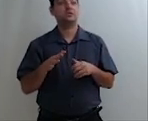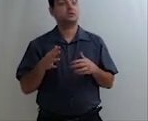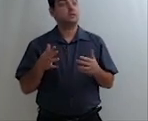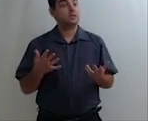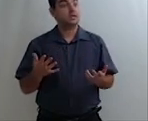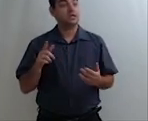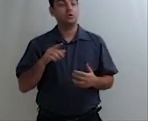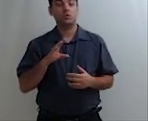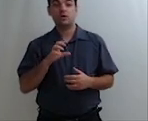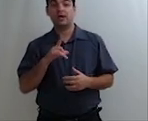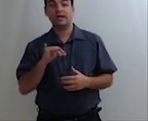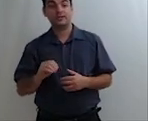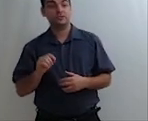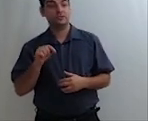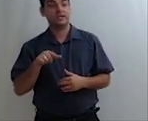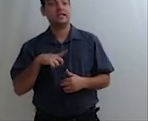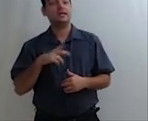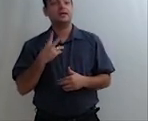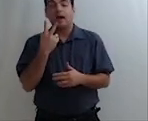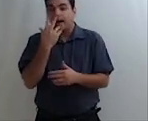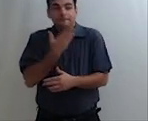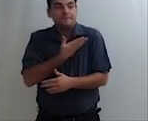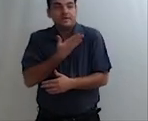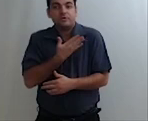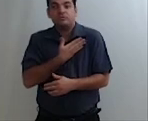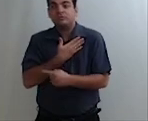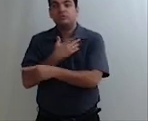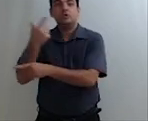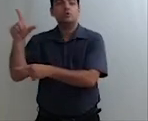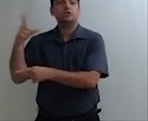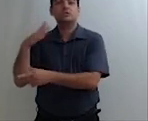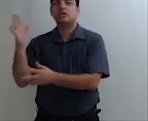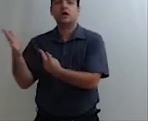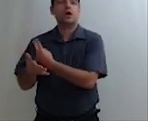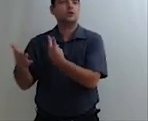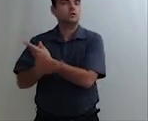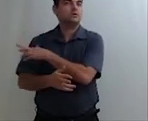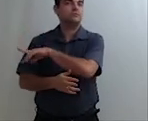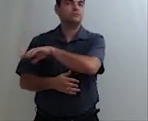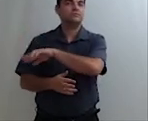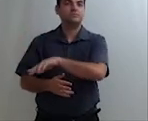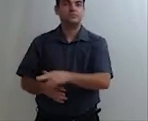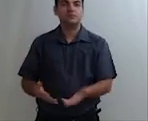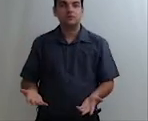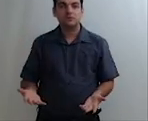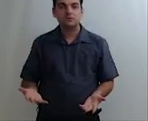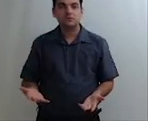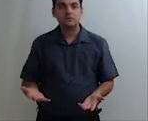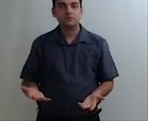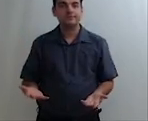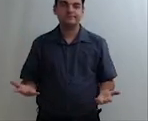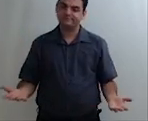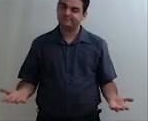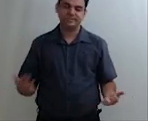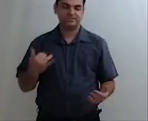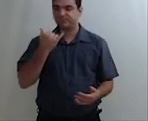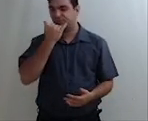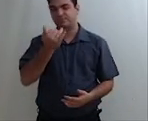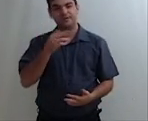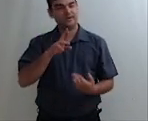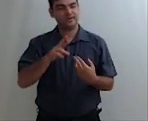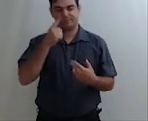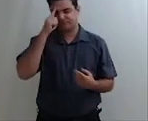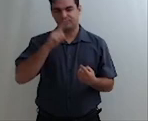pessoa portador de vários antecedentes criminais então pedindo a todas as G Ministro